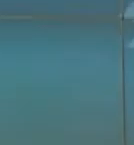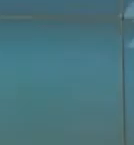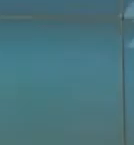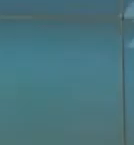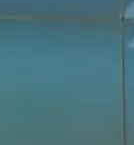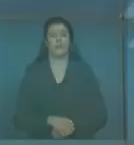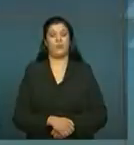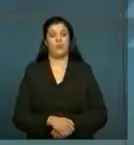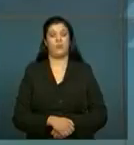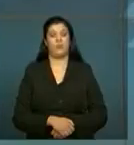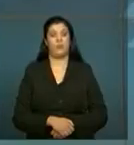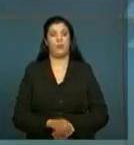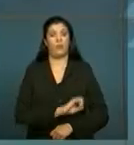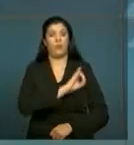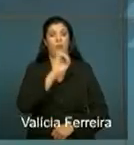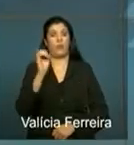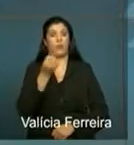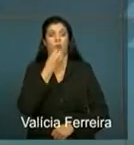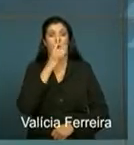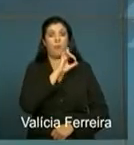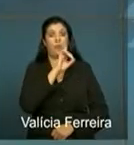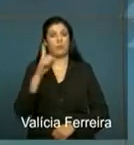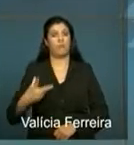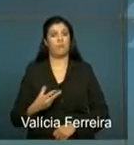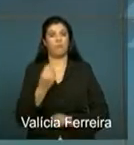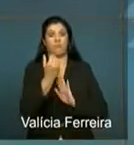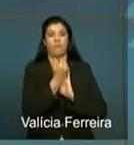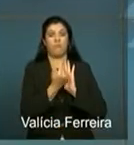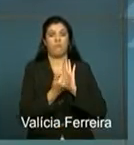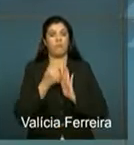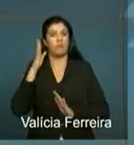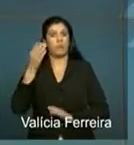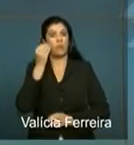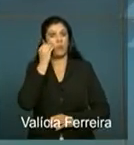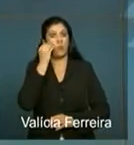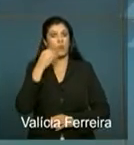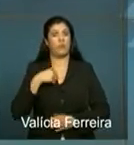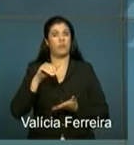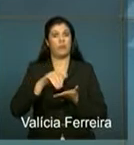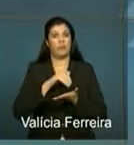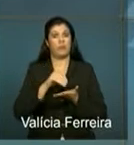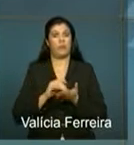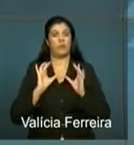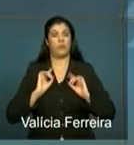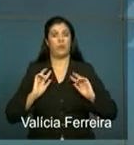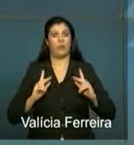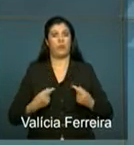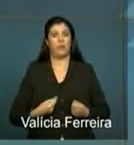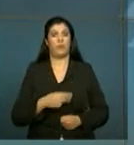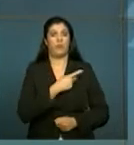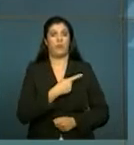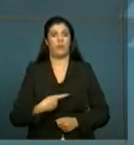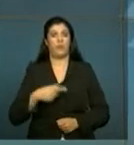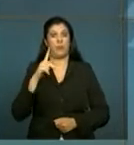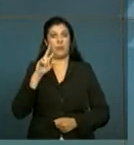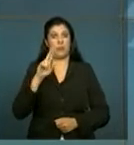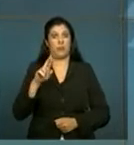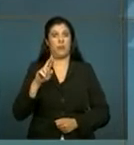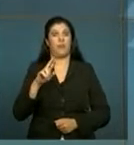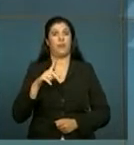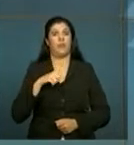olá bom dia interrompemos a programação para aí ao vivo a secretaria de direitos humanos da presidência da república